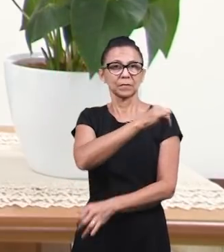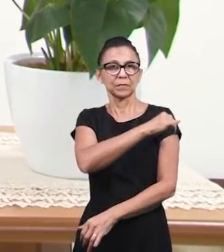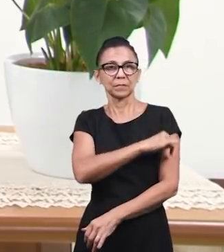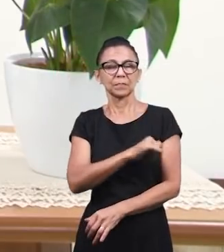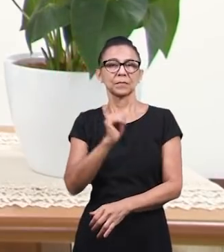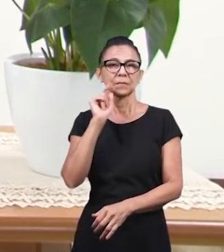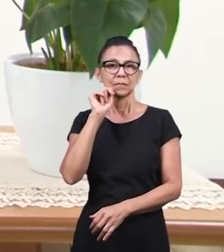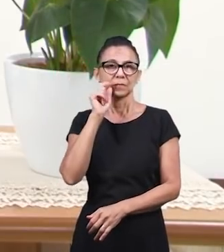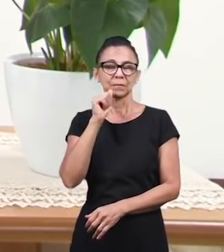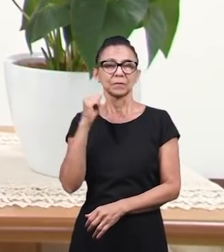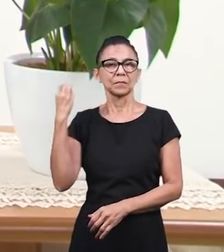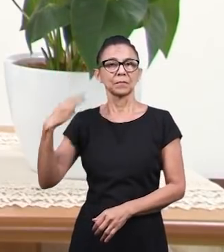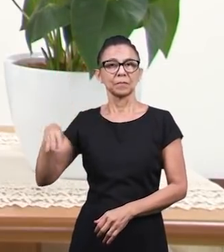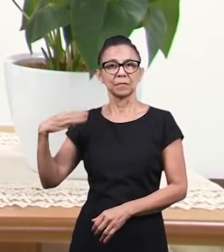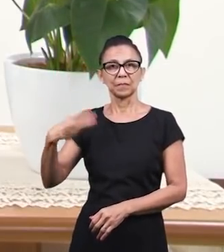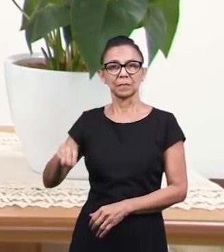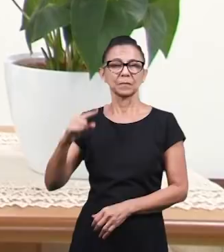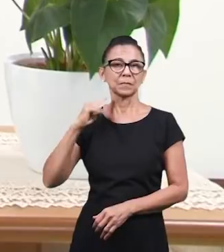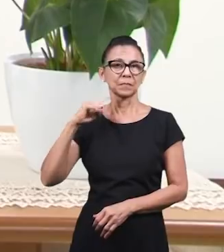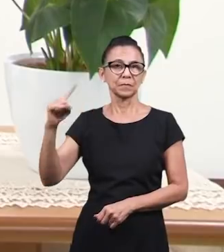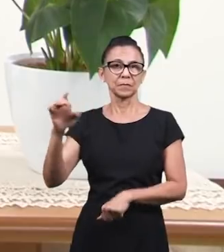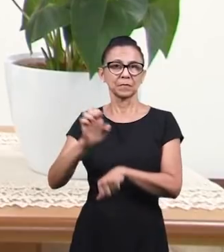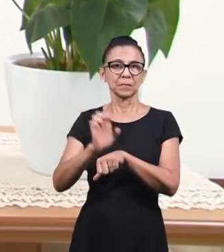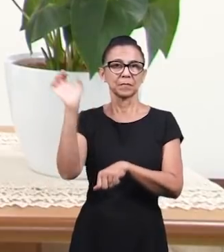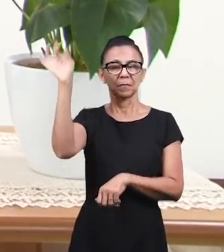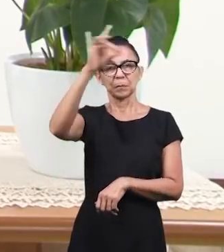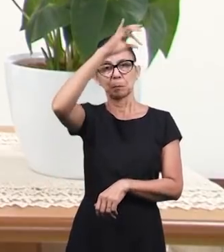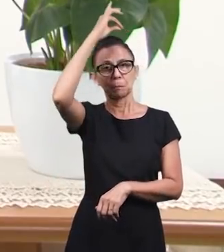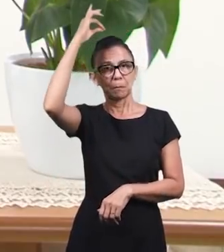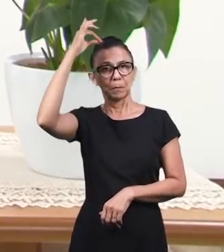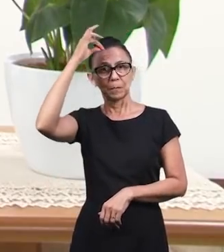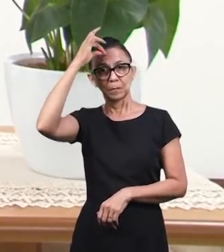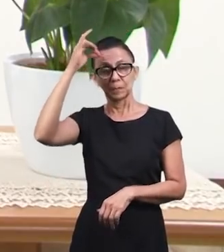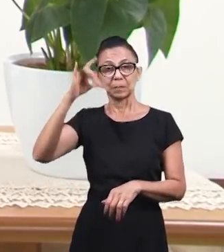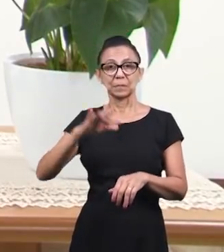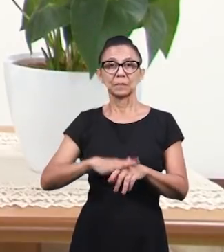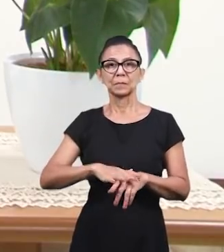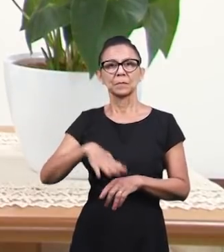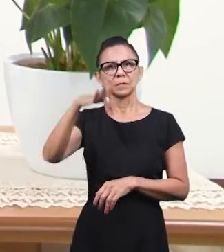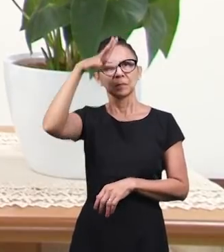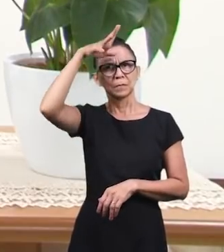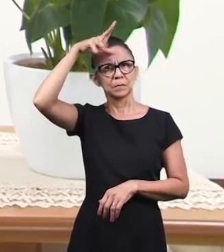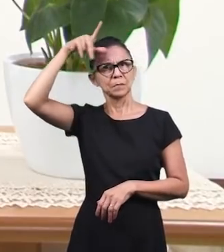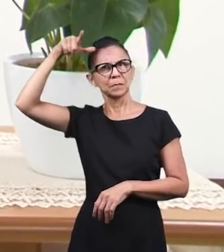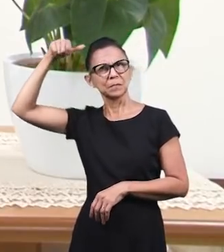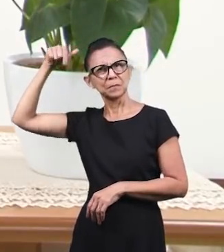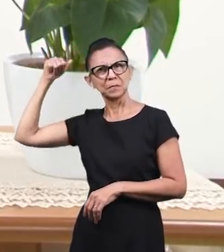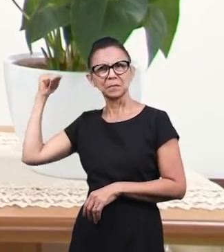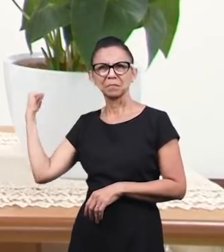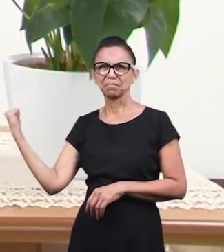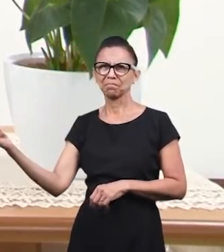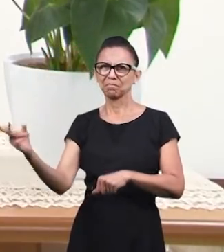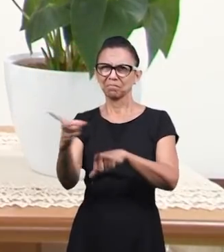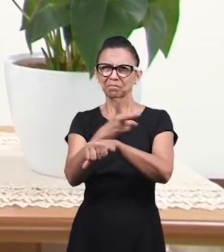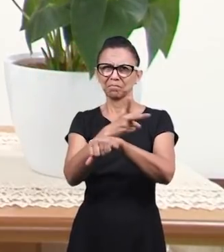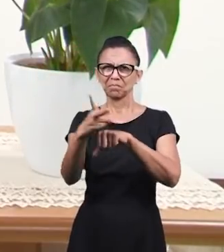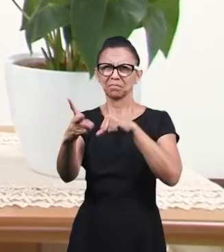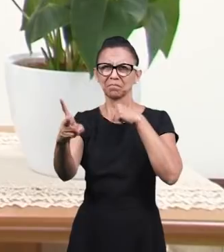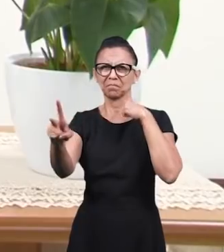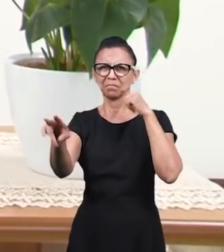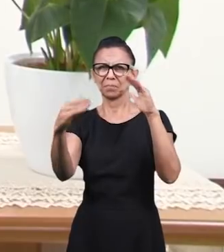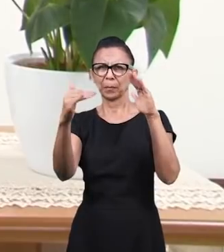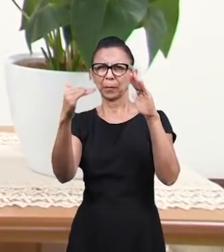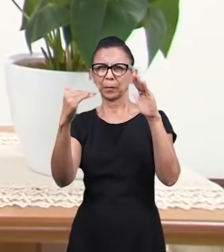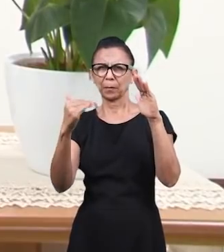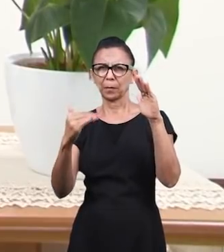Rio de Janeiro, Alagoas, Maranhão, Minas Gerais e Espírito Santo. Sendo que Manaus, a cidade de Manaus, tem mandado muitos vídeos